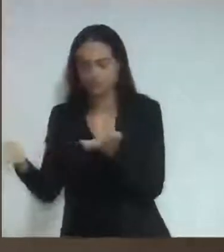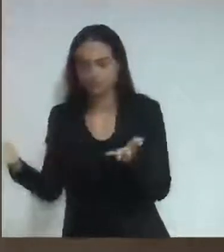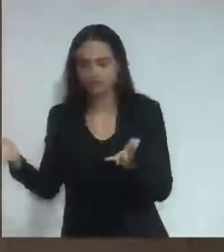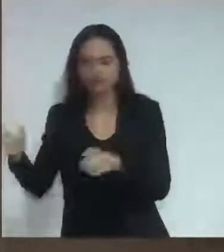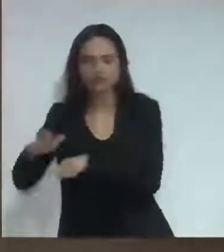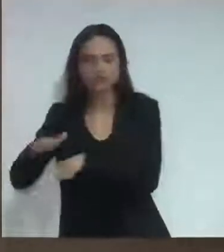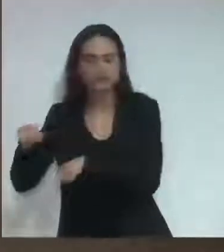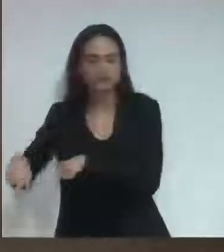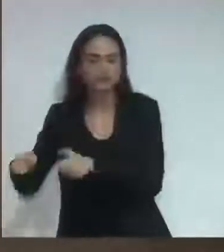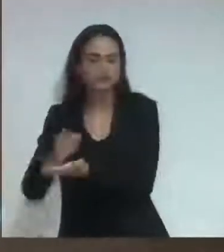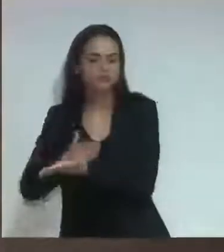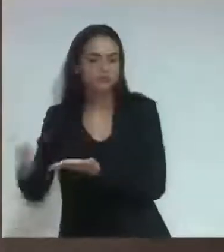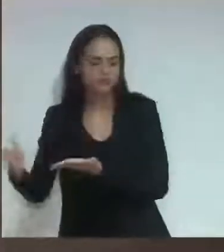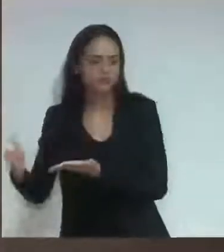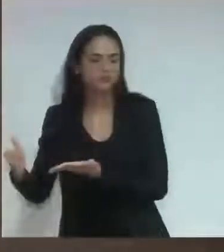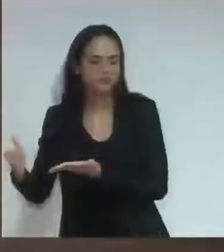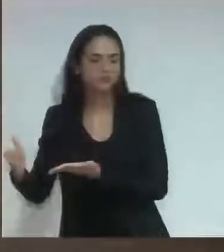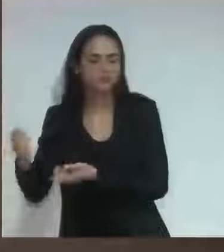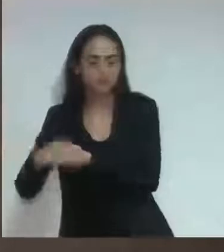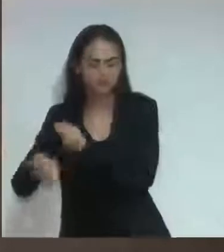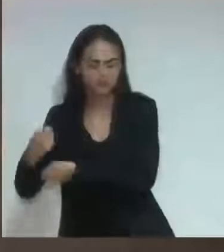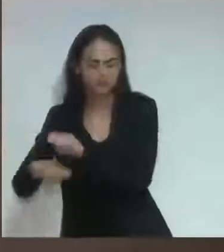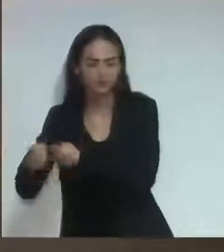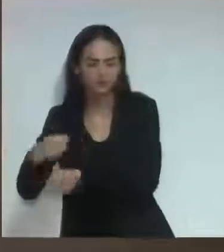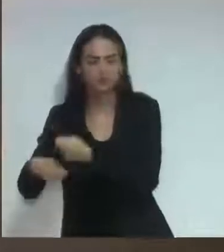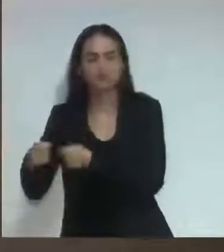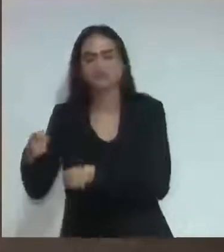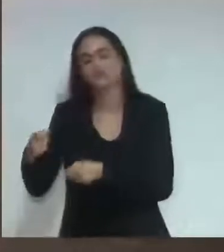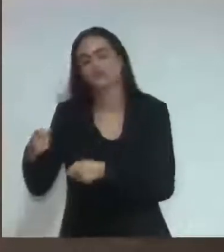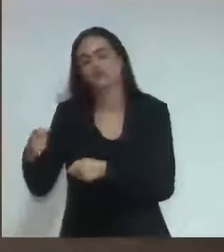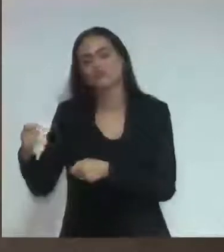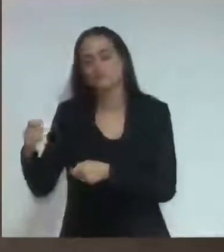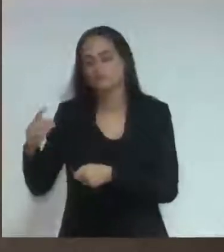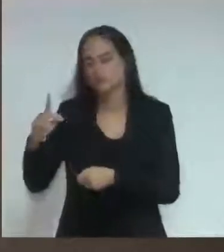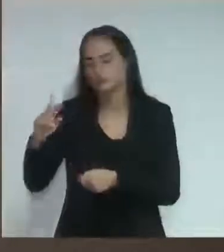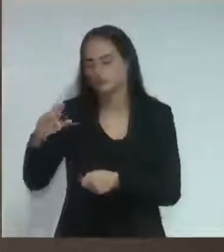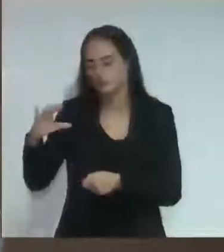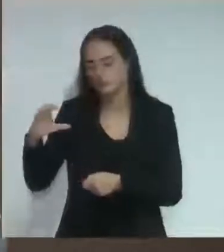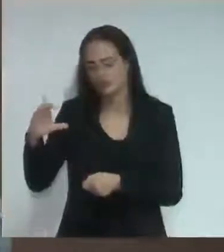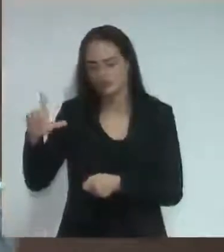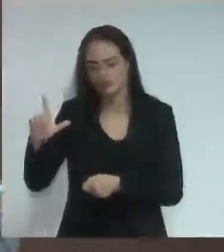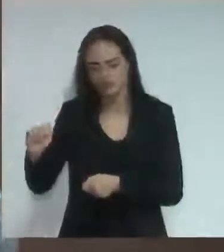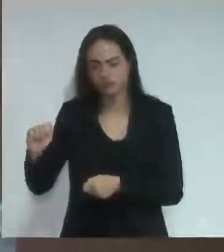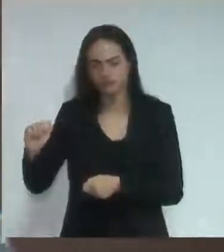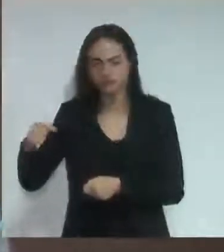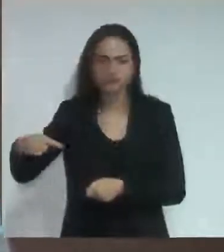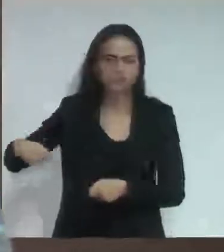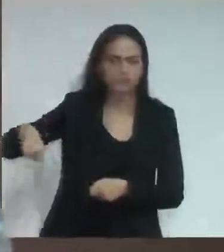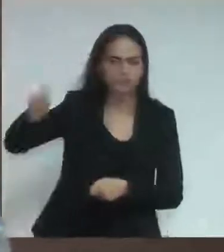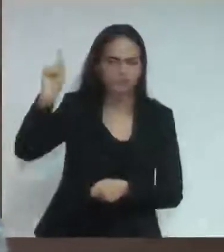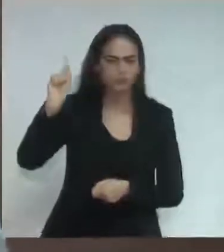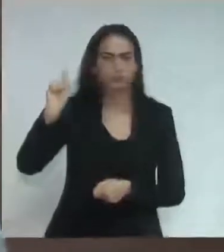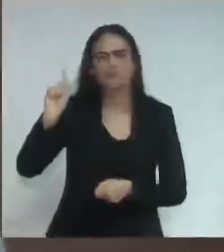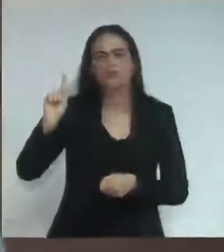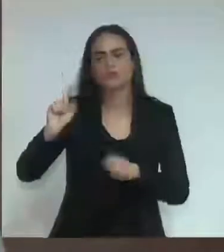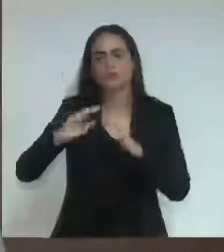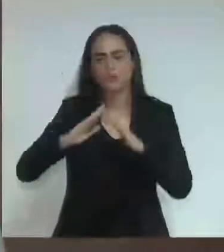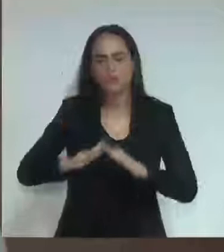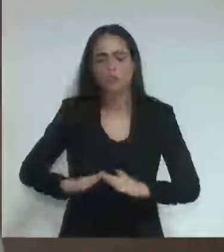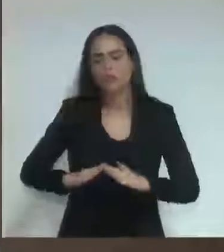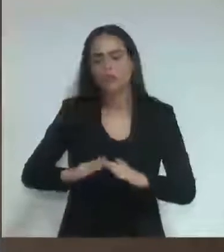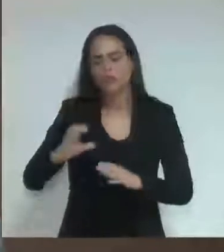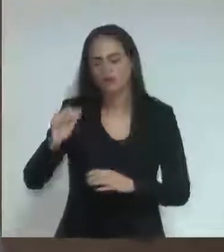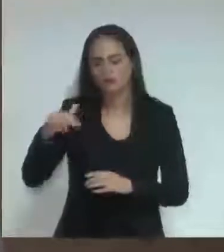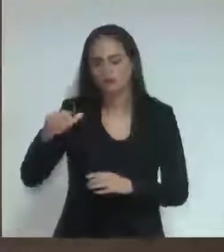esposa do prefeito, e a então diretora, a doutora Priscila Laurentes, que pouco depois foi para o Canadá e nunca mais voltou. Logo depois do escândalo do